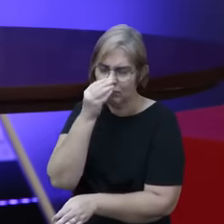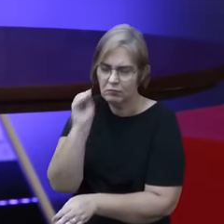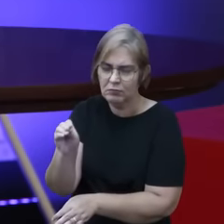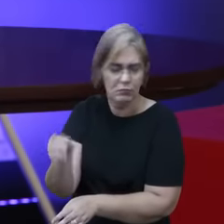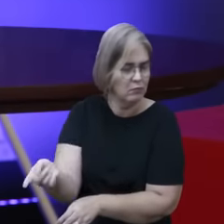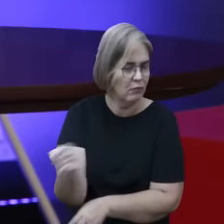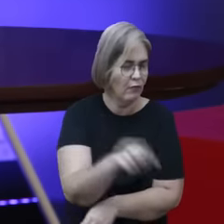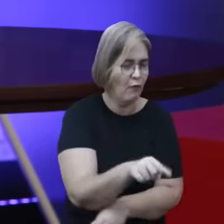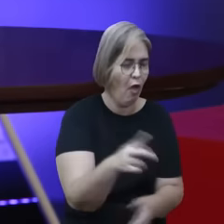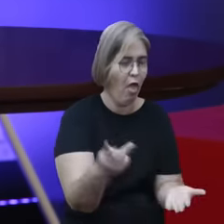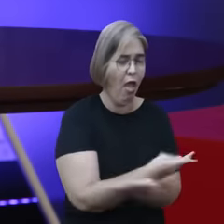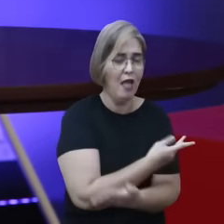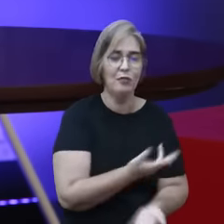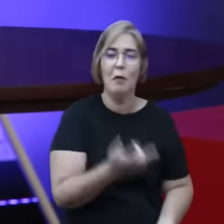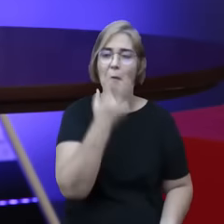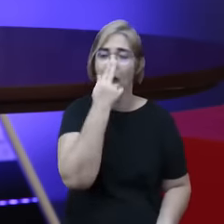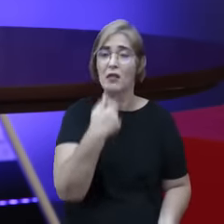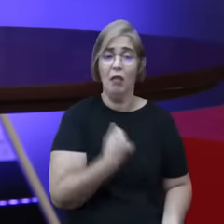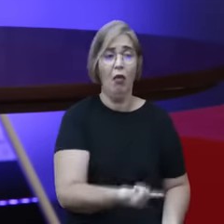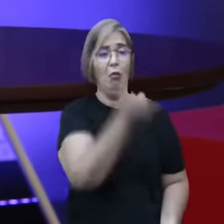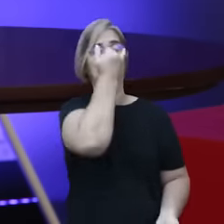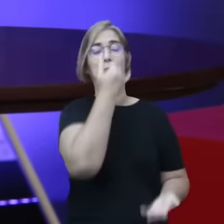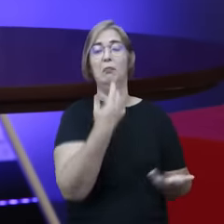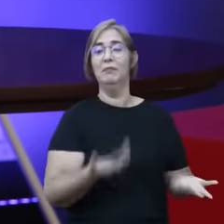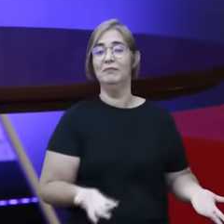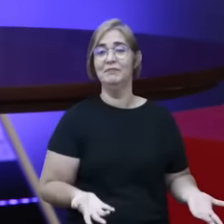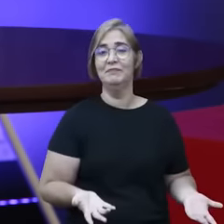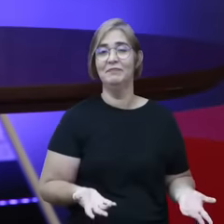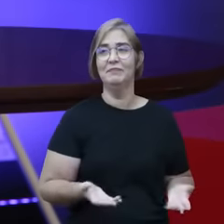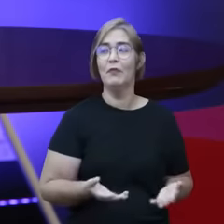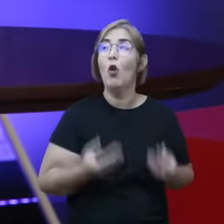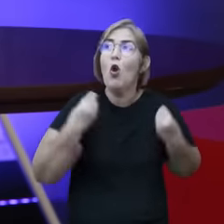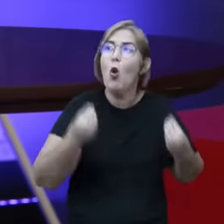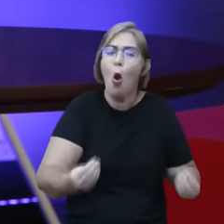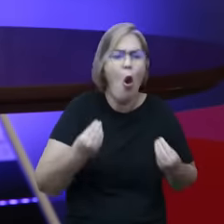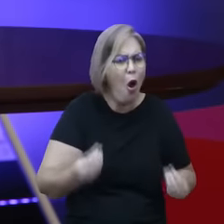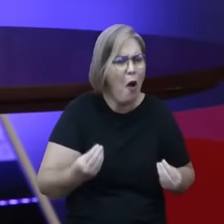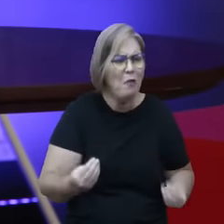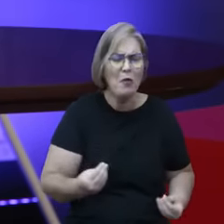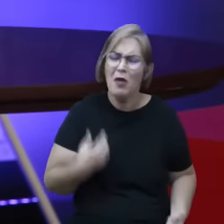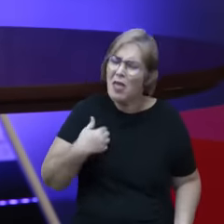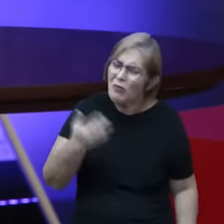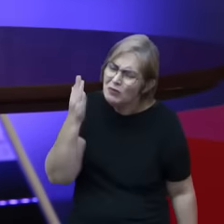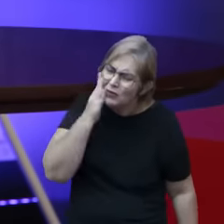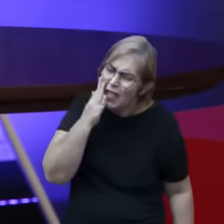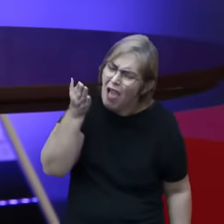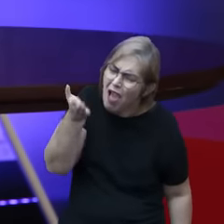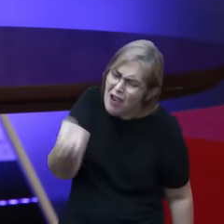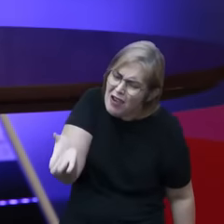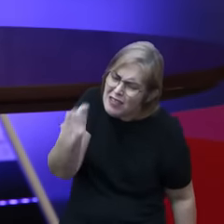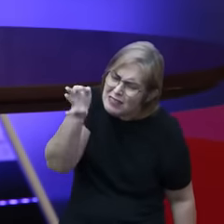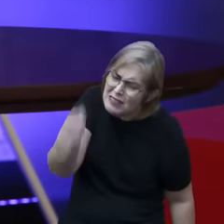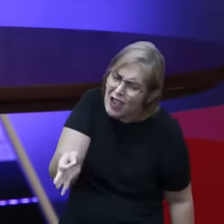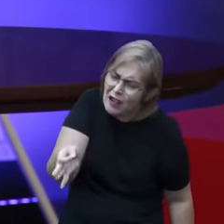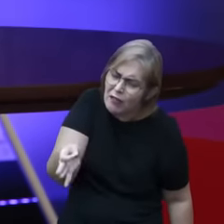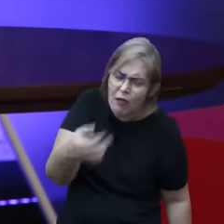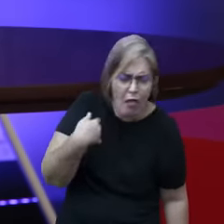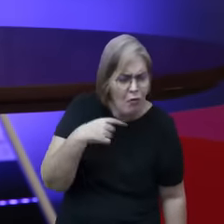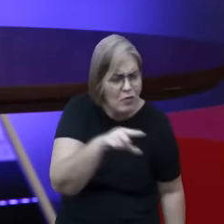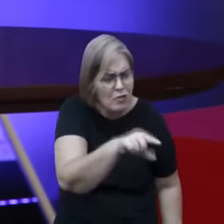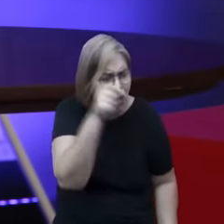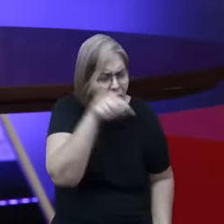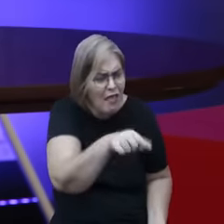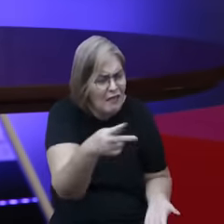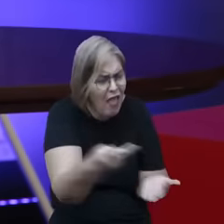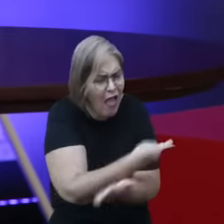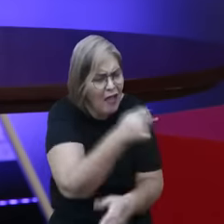desgraçadamente, não é? E falo, como eu posso ter feito uma coisa tão absurda aí para usar